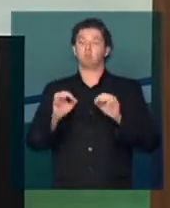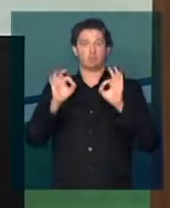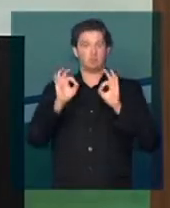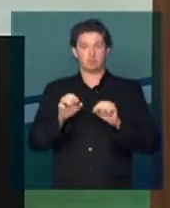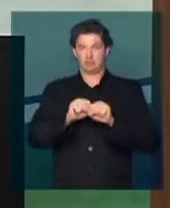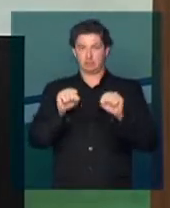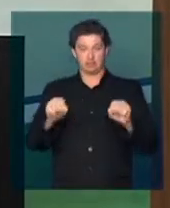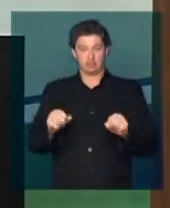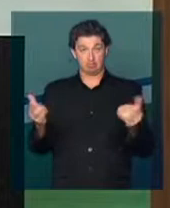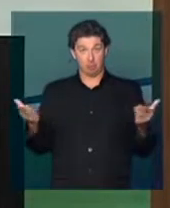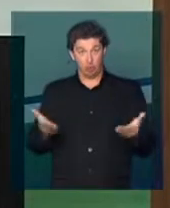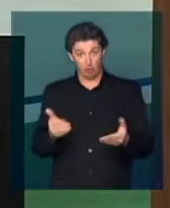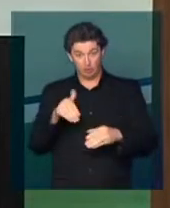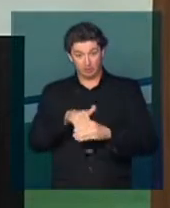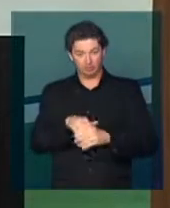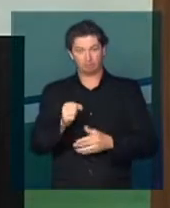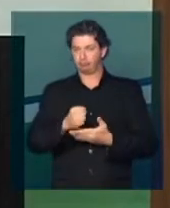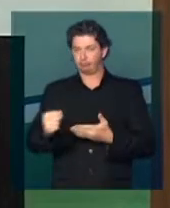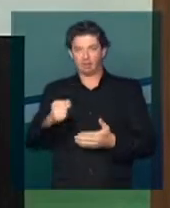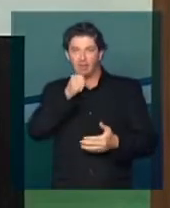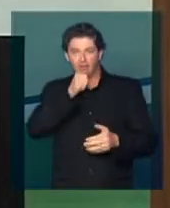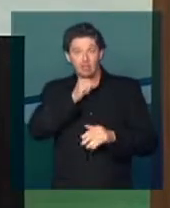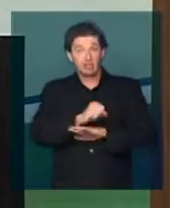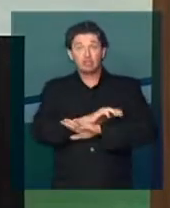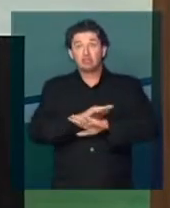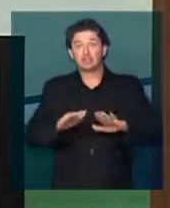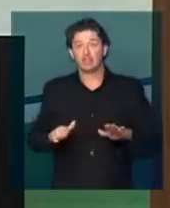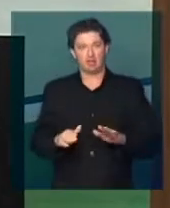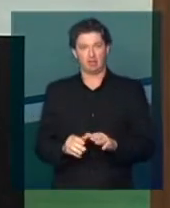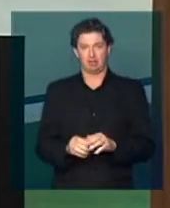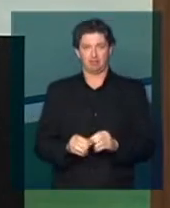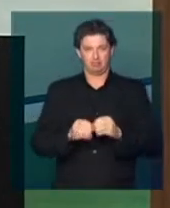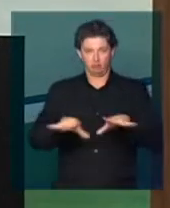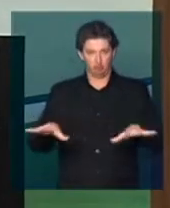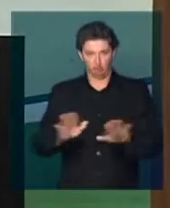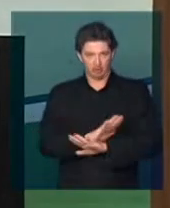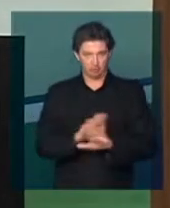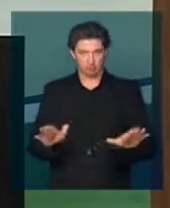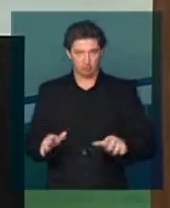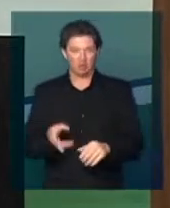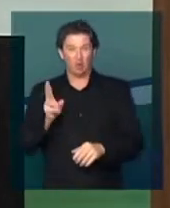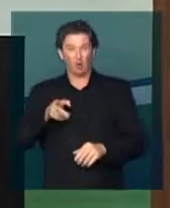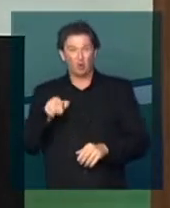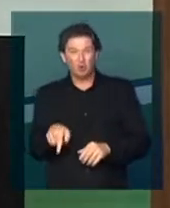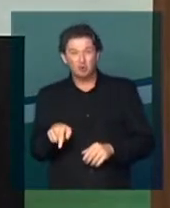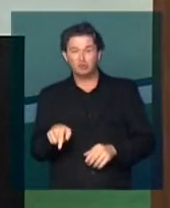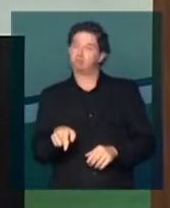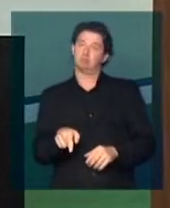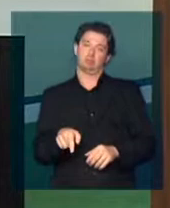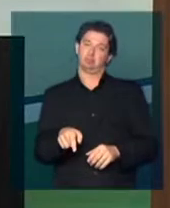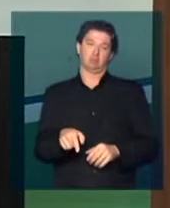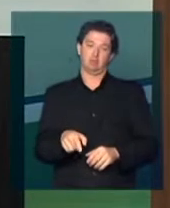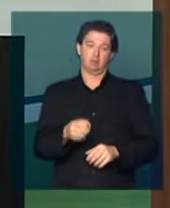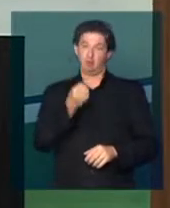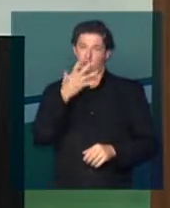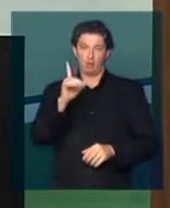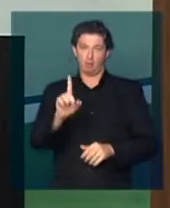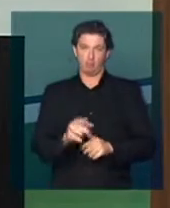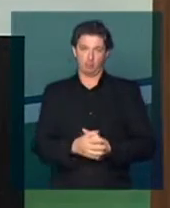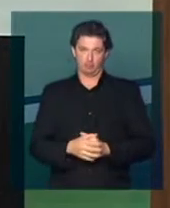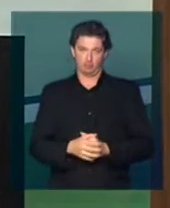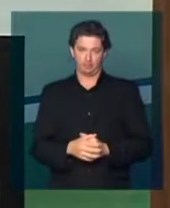sistema eleitoral que existe hoje está esgotado, está fracassado. A manutenção dele não é uma coisa